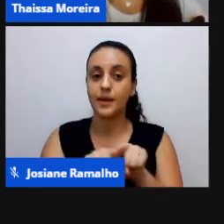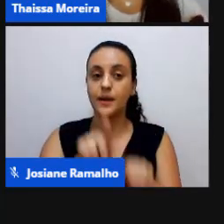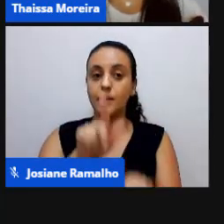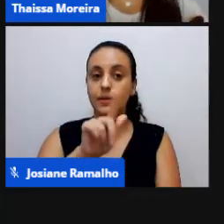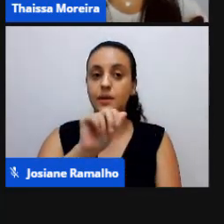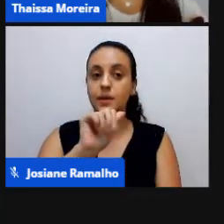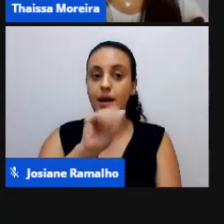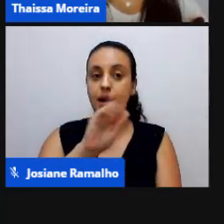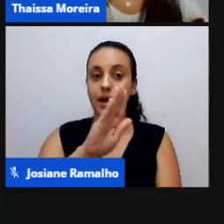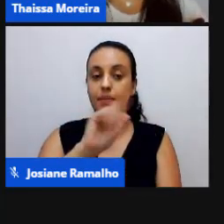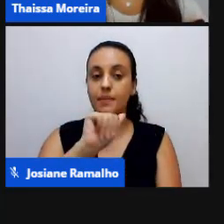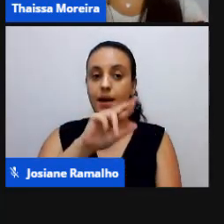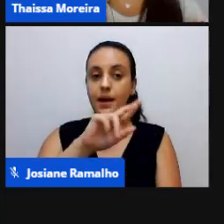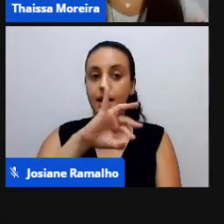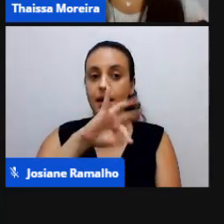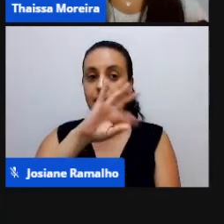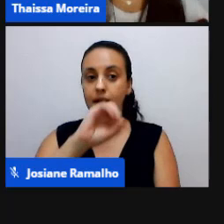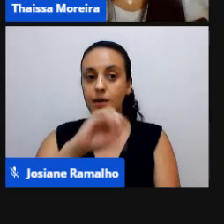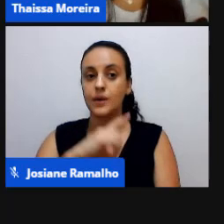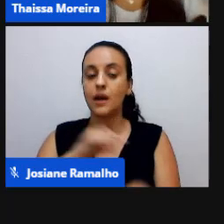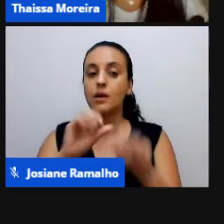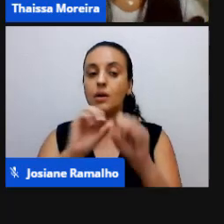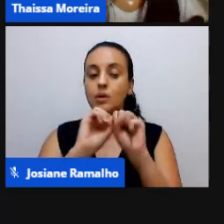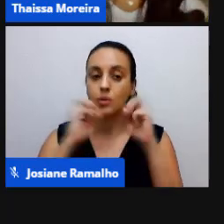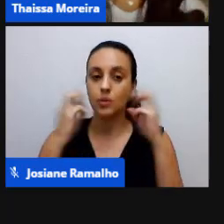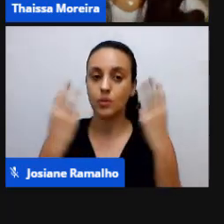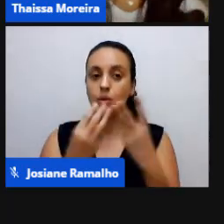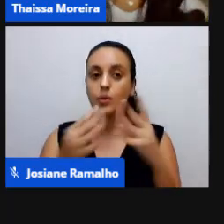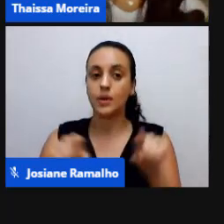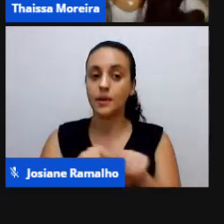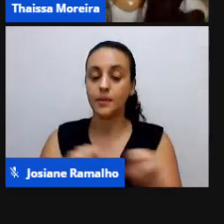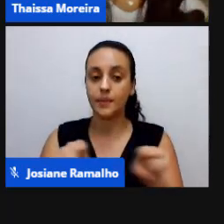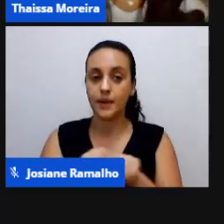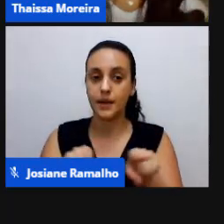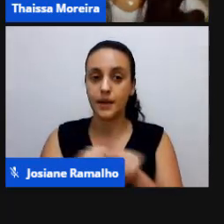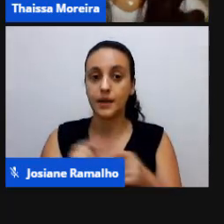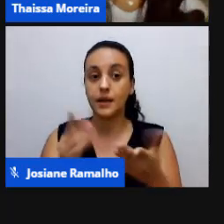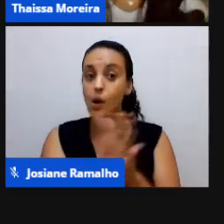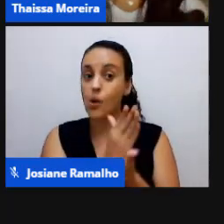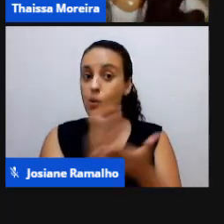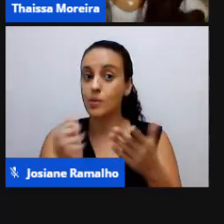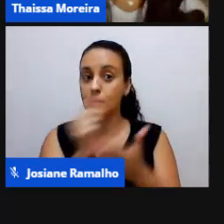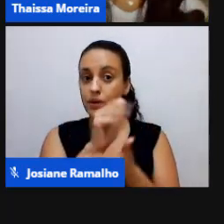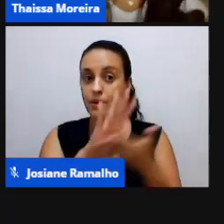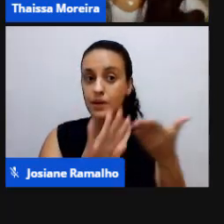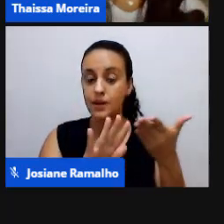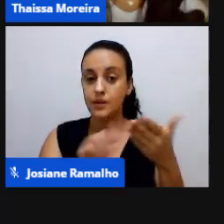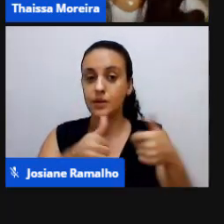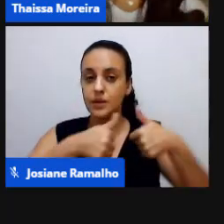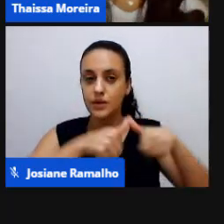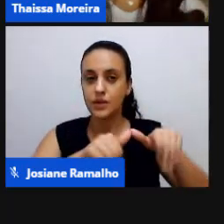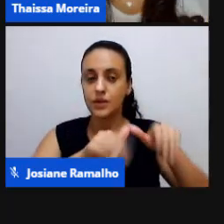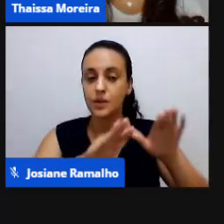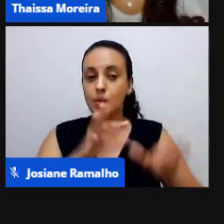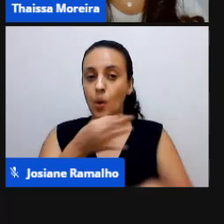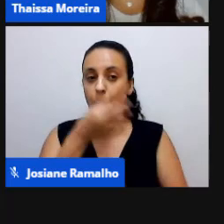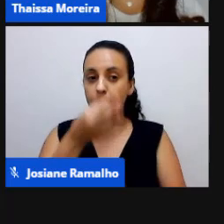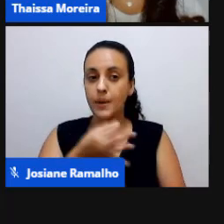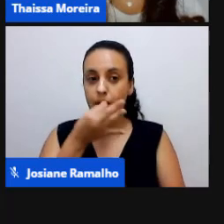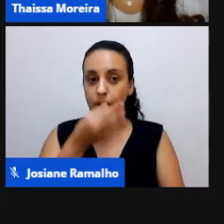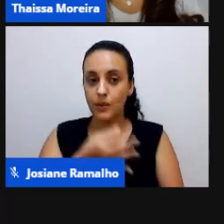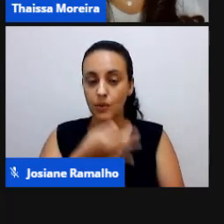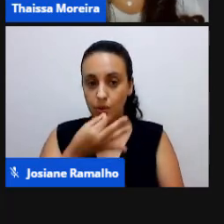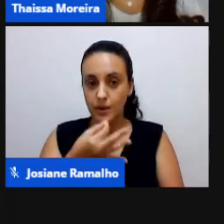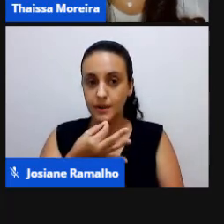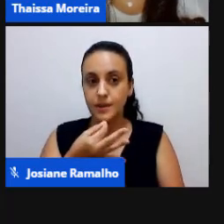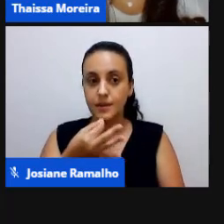estão disponíveis no Moodle. Em algumas atividades, nós deixamos as sugestões de